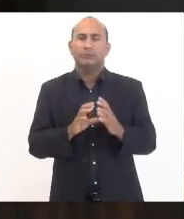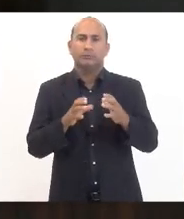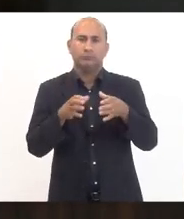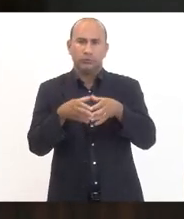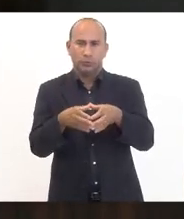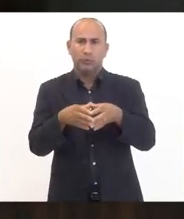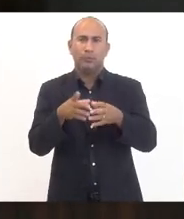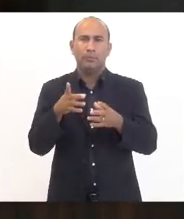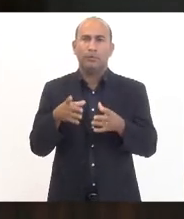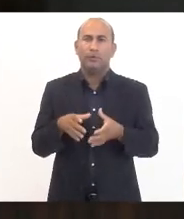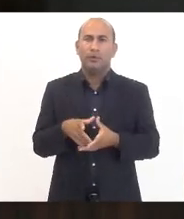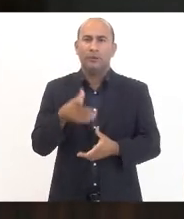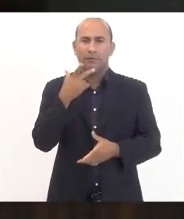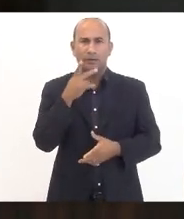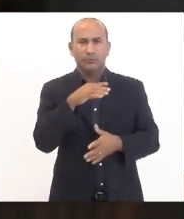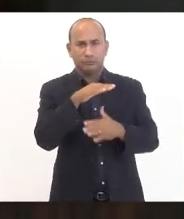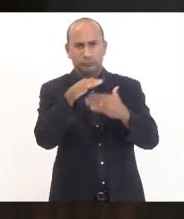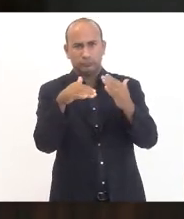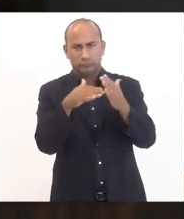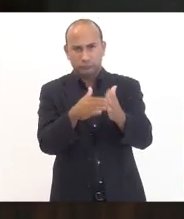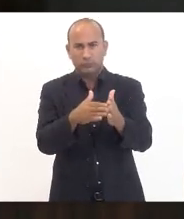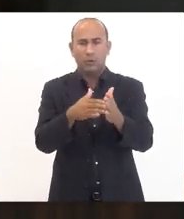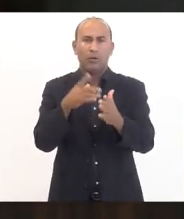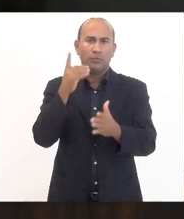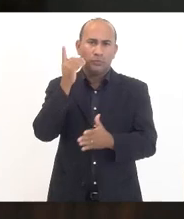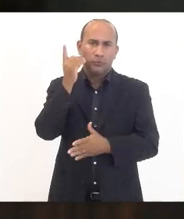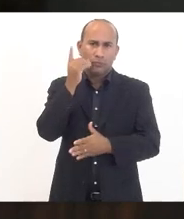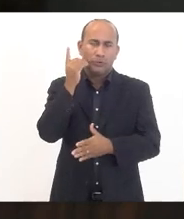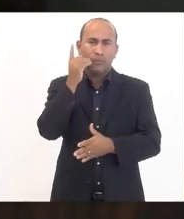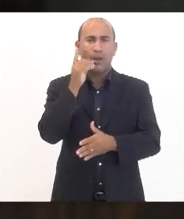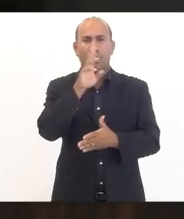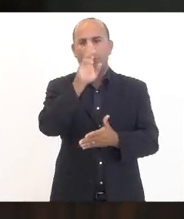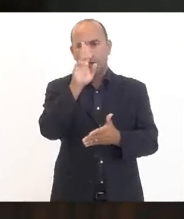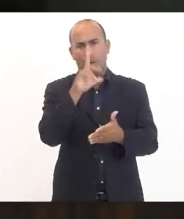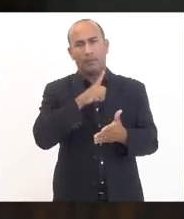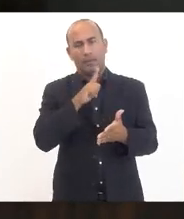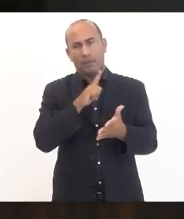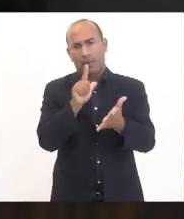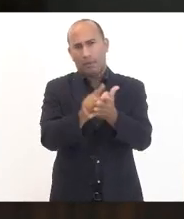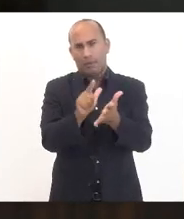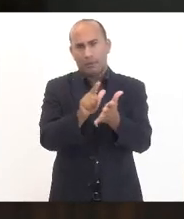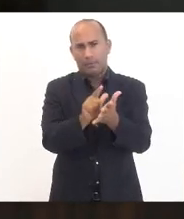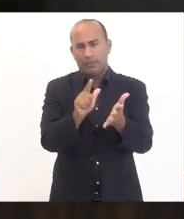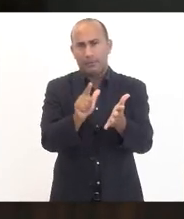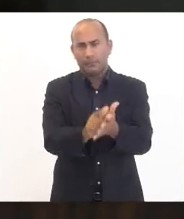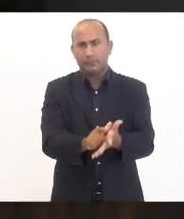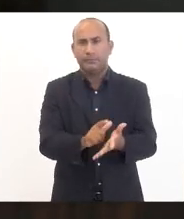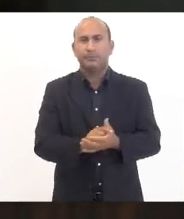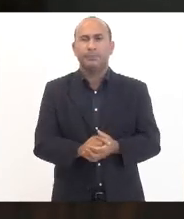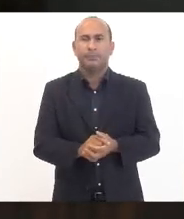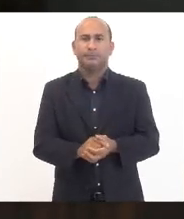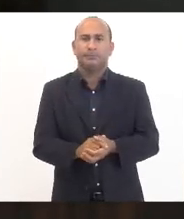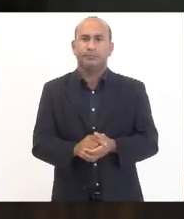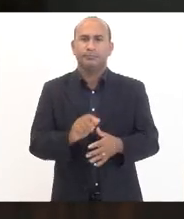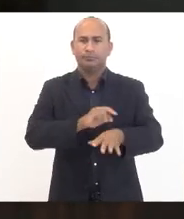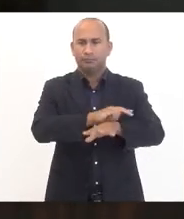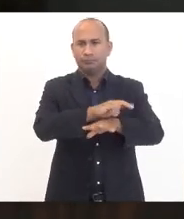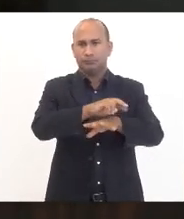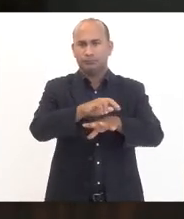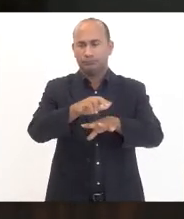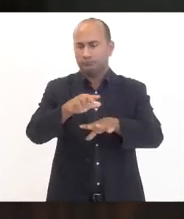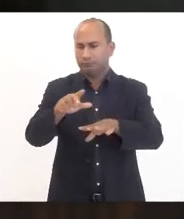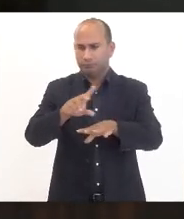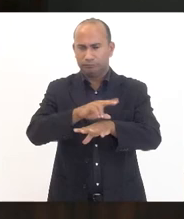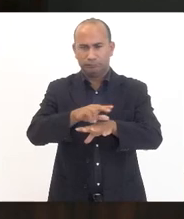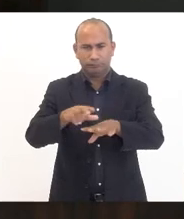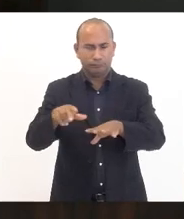Valdo Ceasa, Subtenente Bernardo, Wellington José, Márcio Pacheco, Lucinha, Carlos Macedo, Dionísio Lins, Pedro Ricardo, Jair Bittencourt,